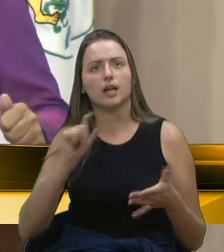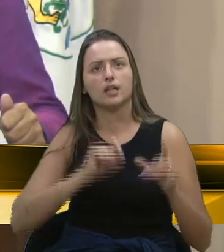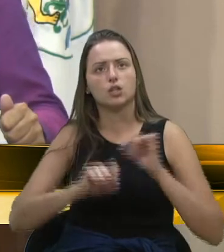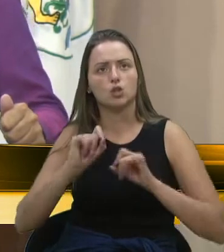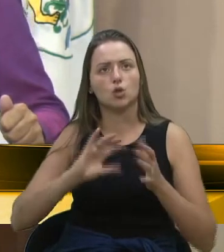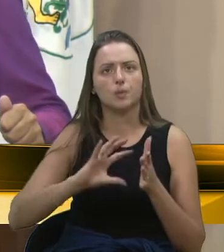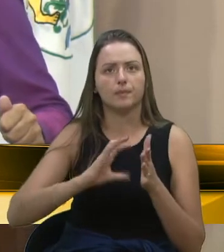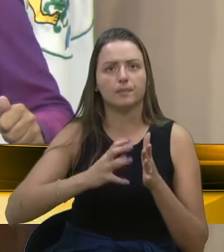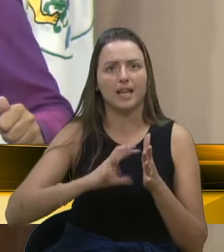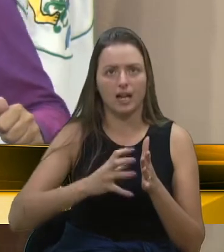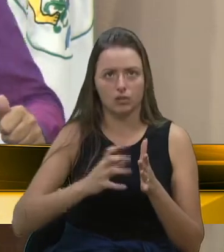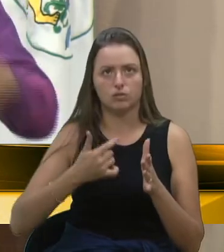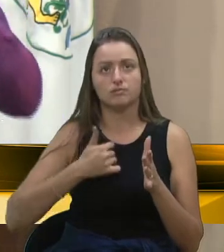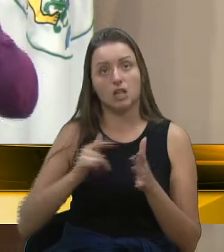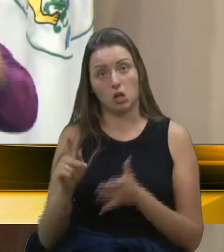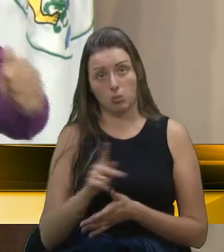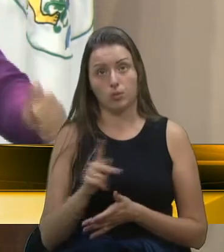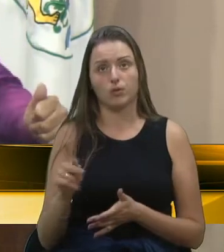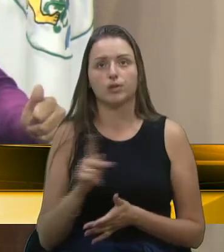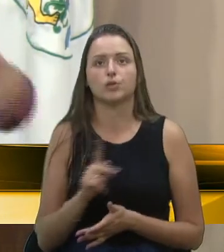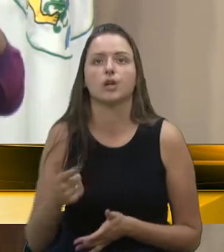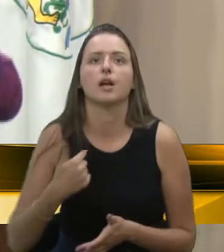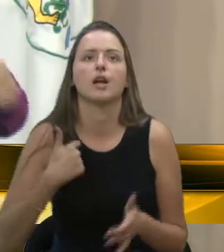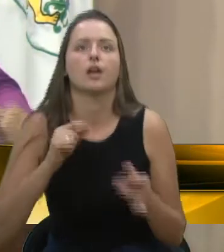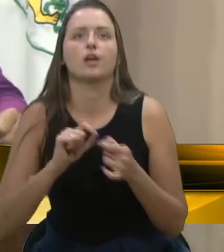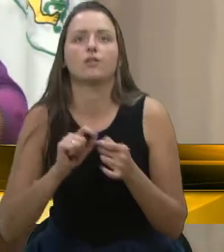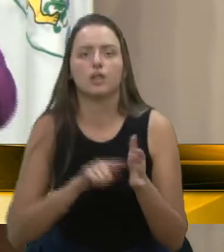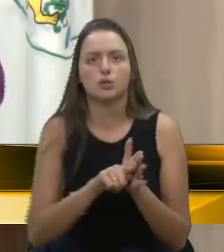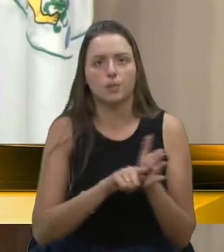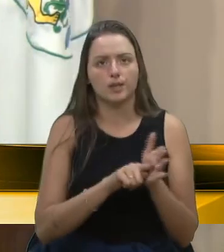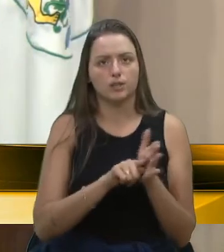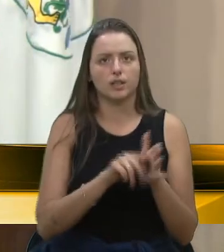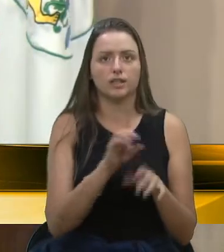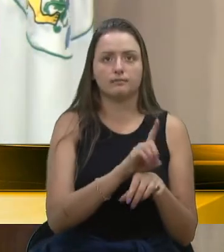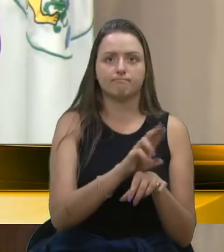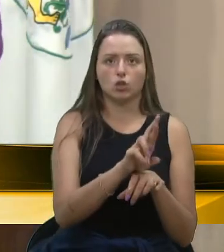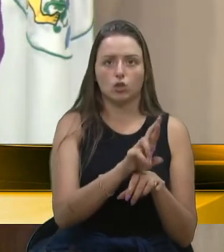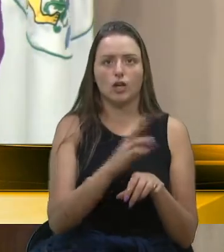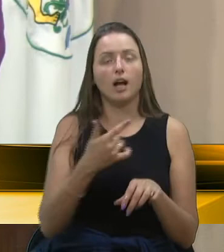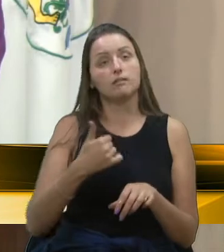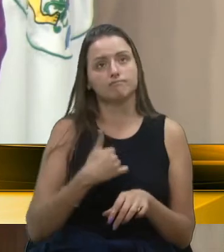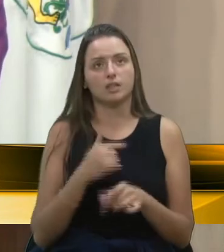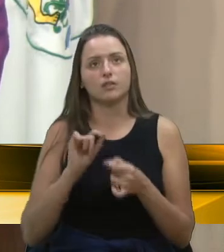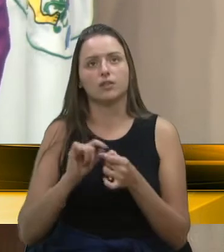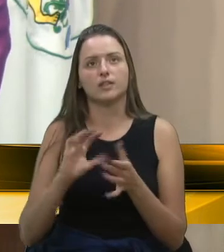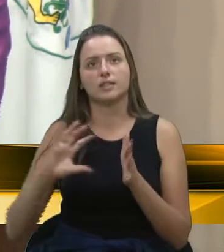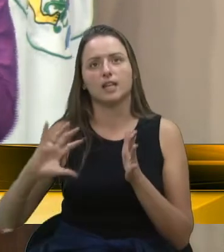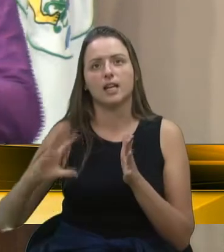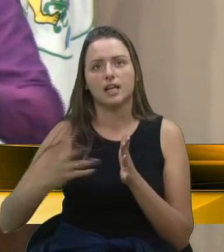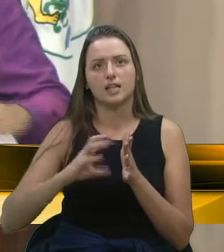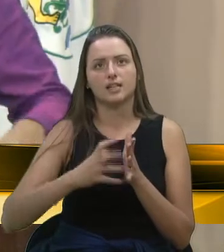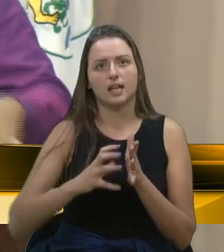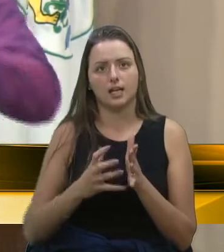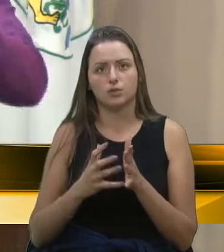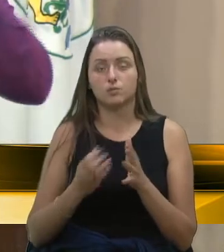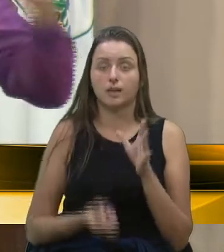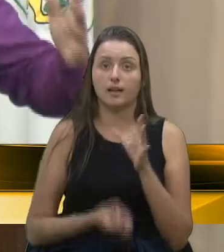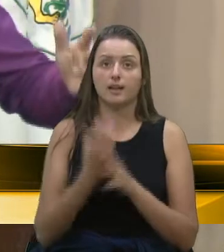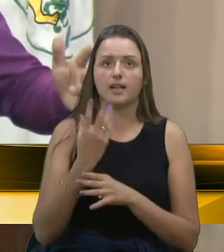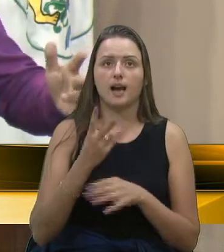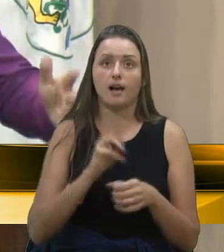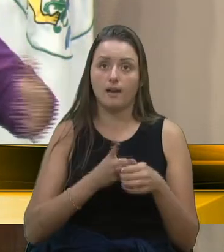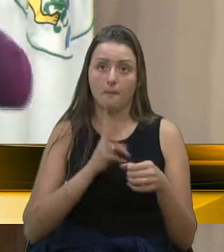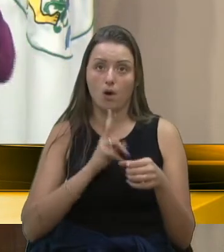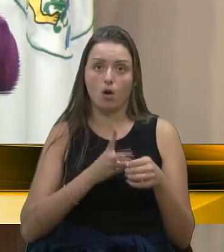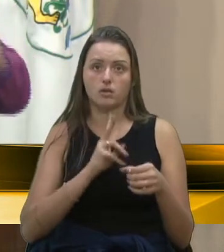dados, eu sou professor, pesquisador, sou doutorando, então vamos aos dados, que ajudam a gente a criar as hipóteses. E a gente pode